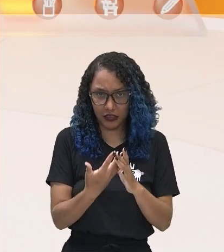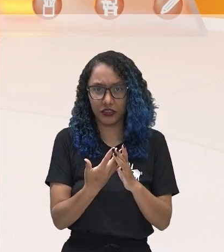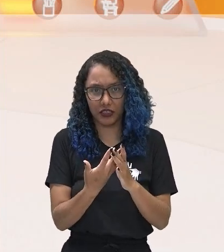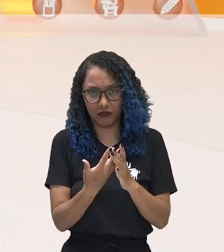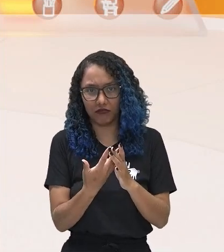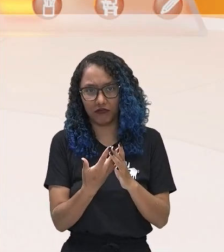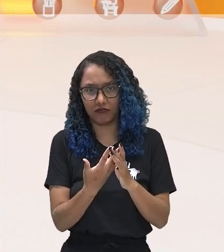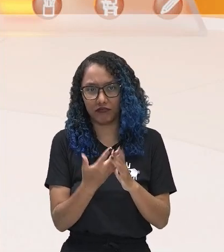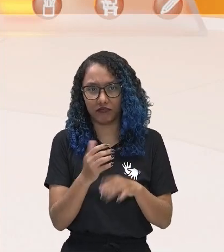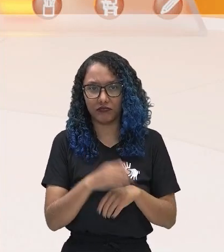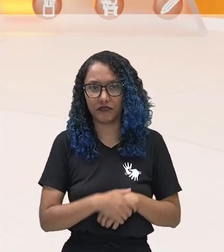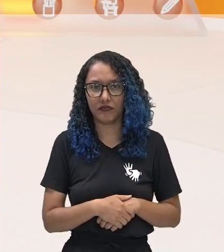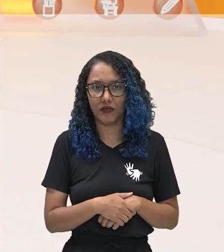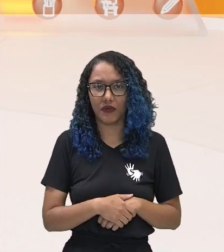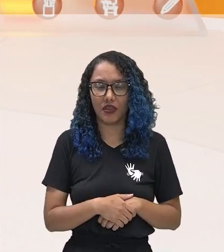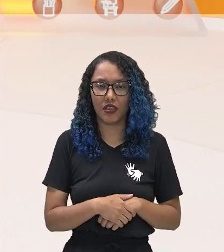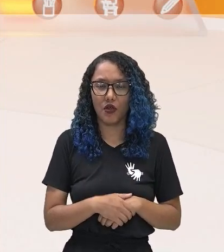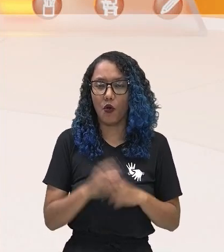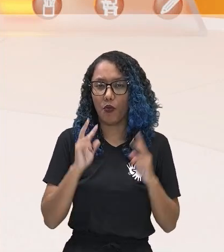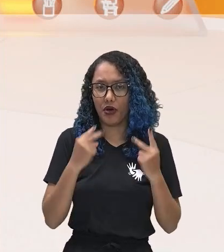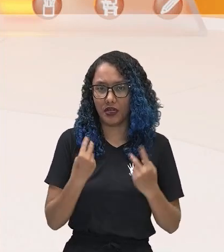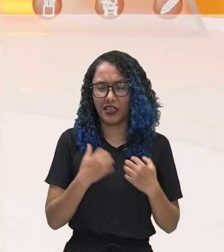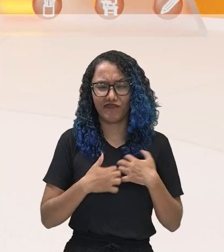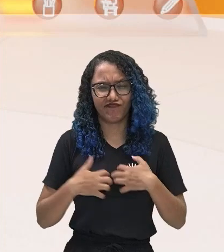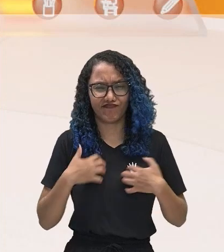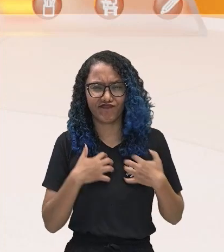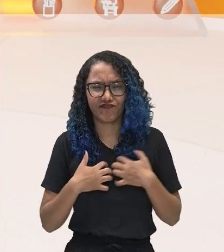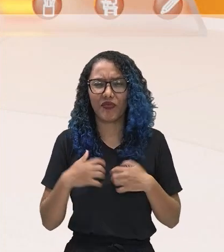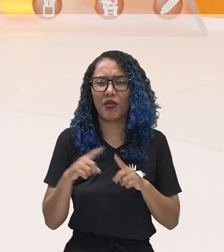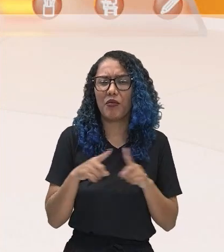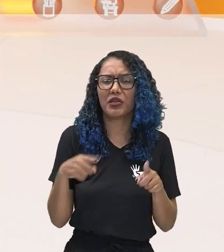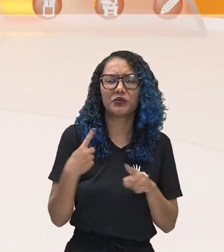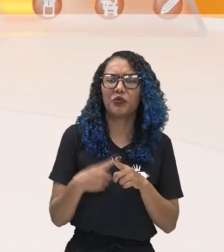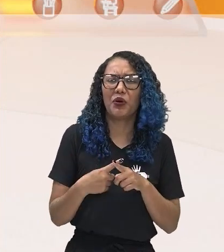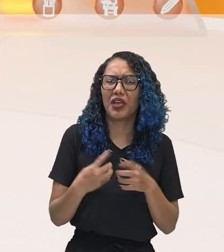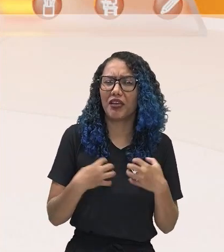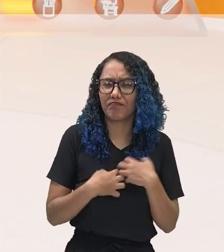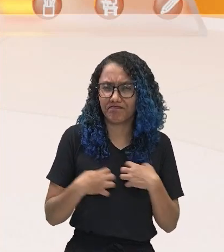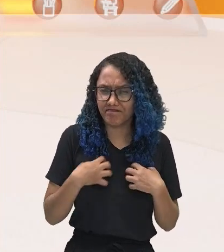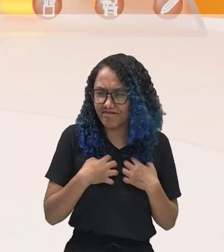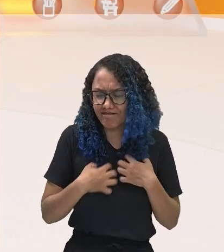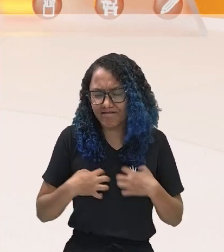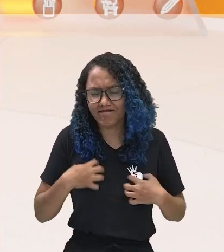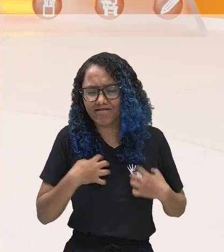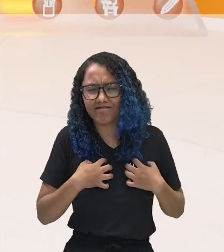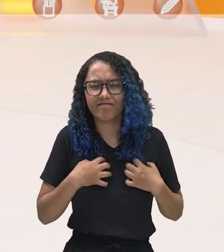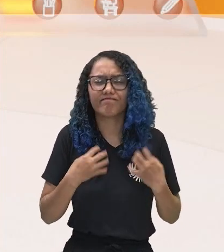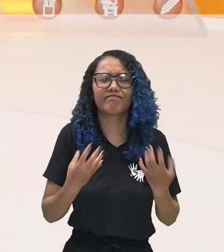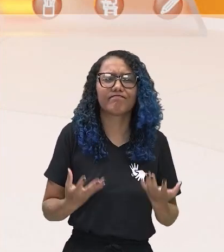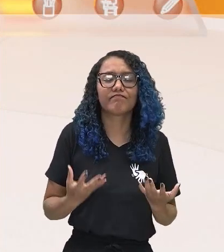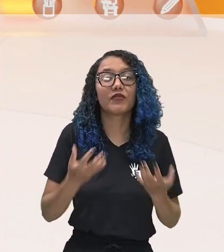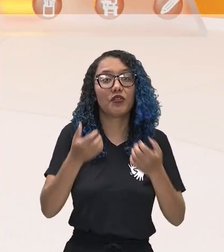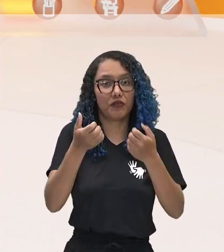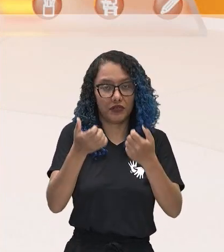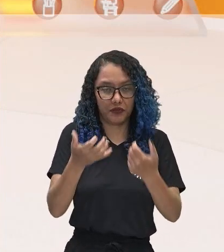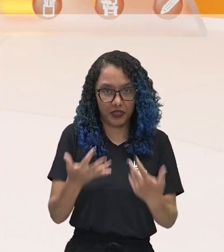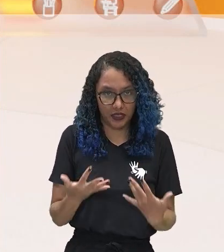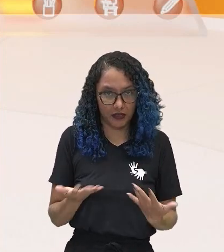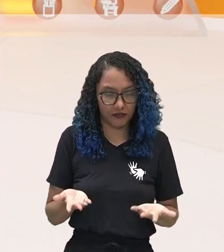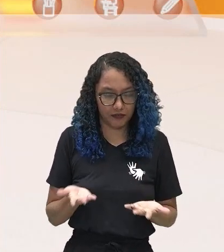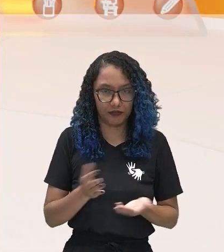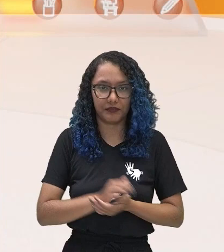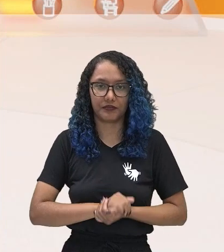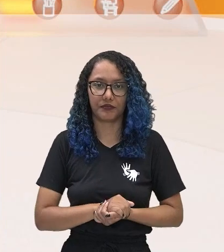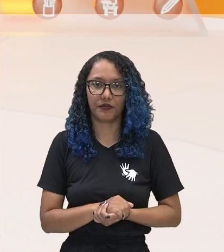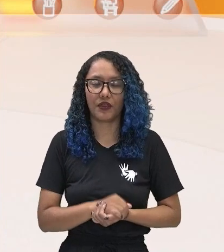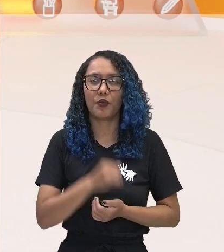é angustiante por quê, gente? Por que é angustiante? Nós vamos ver aí. É angustiante por quê?